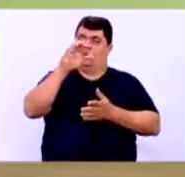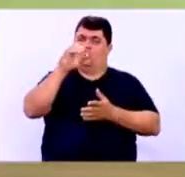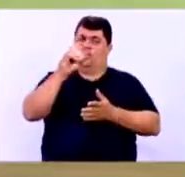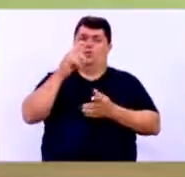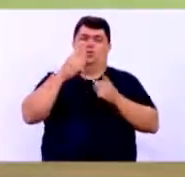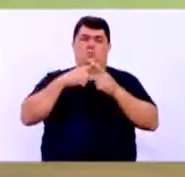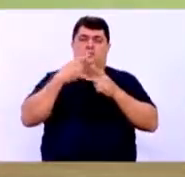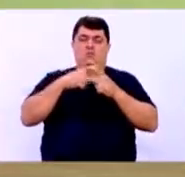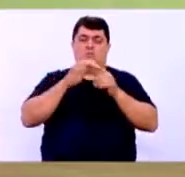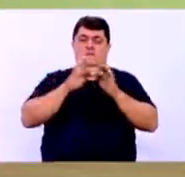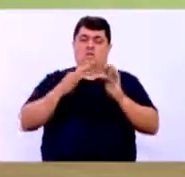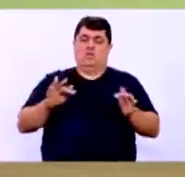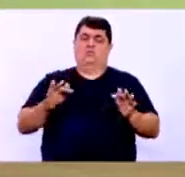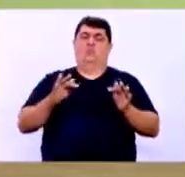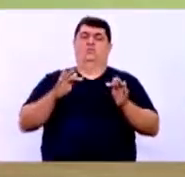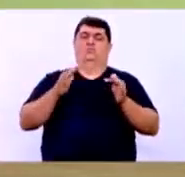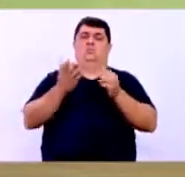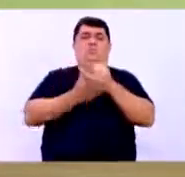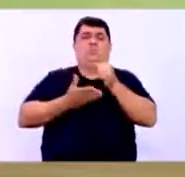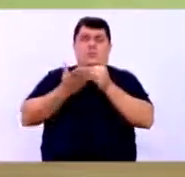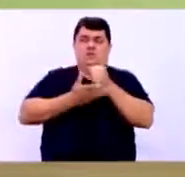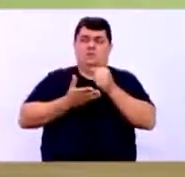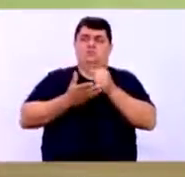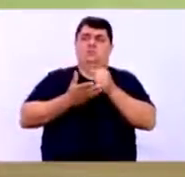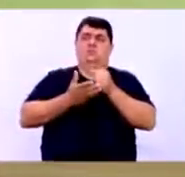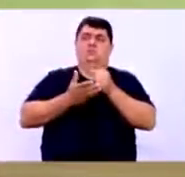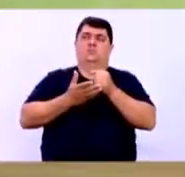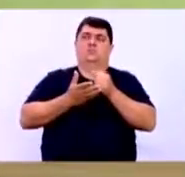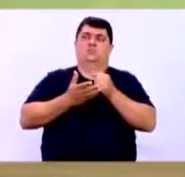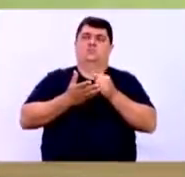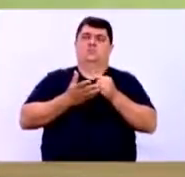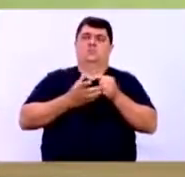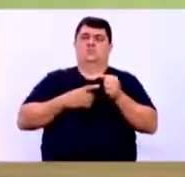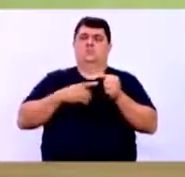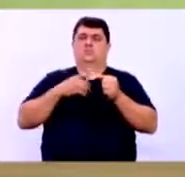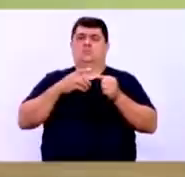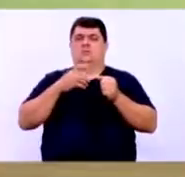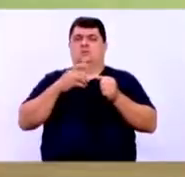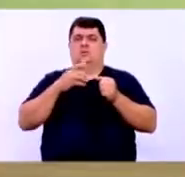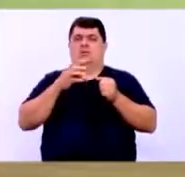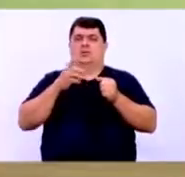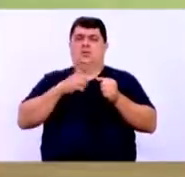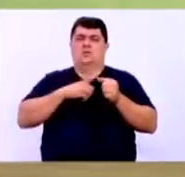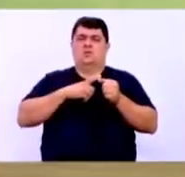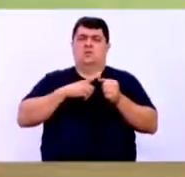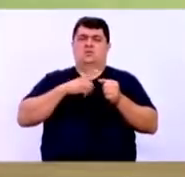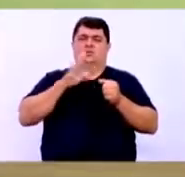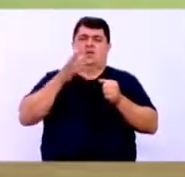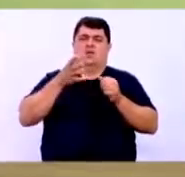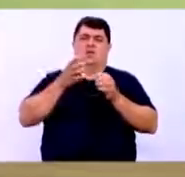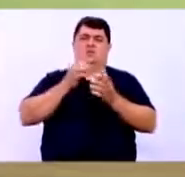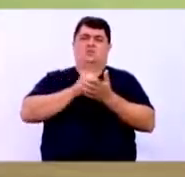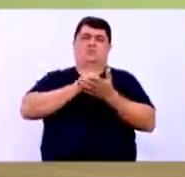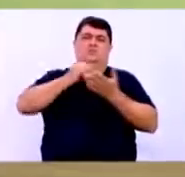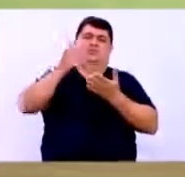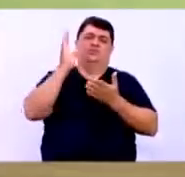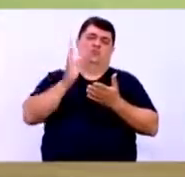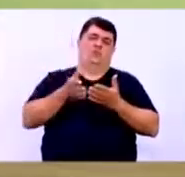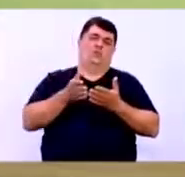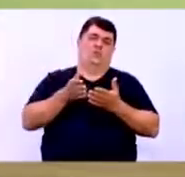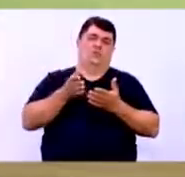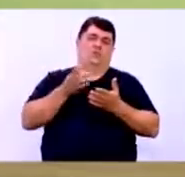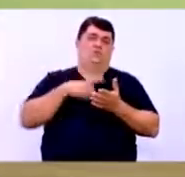bem simples, né, e muitas das suas técnicas estarem em desuso, ele é utilizado para